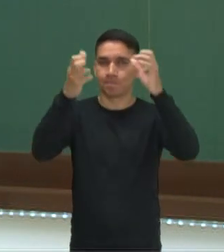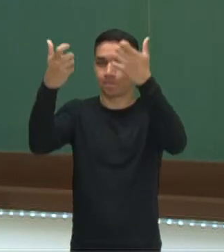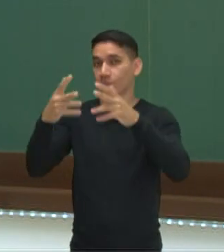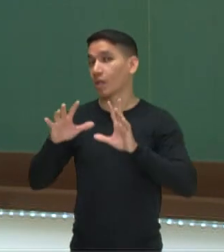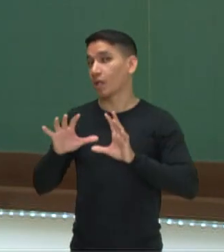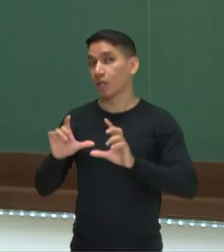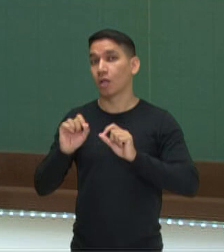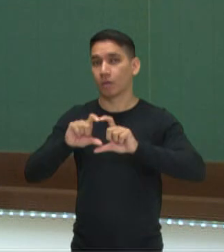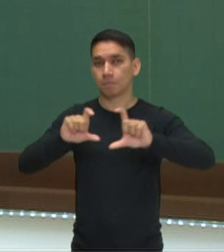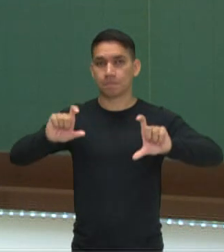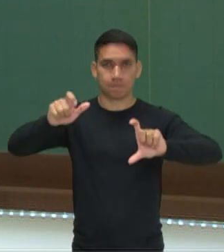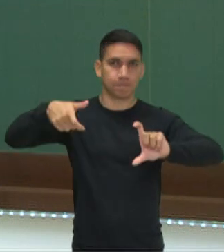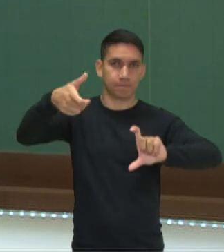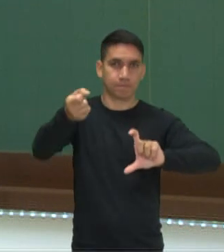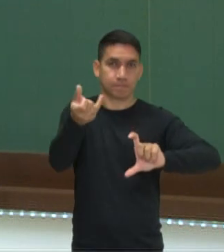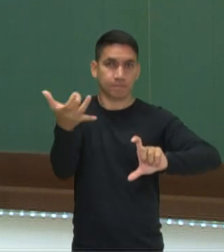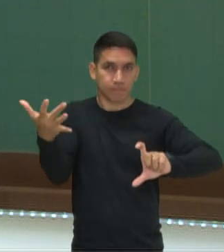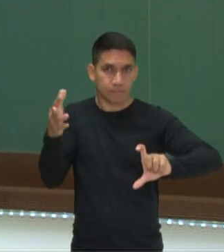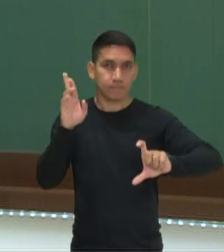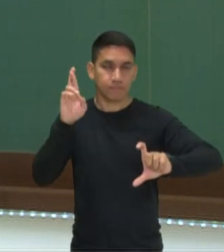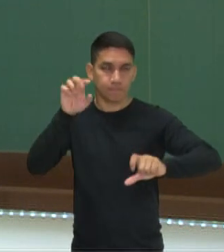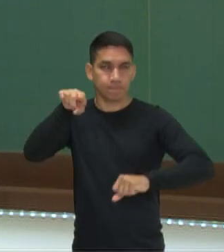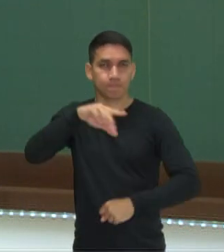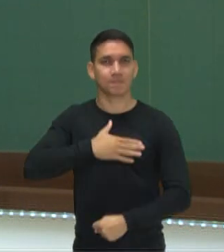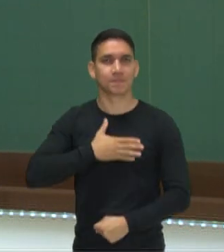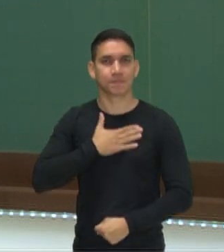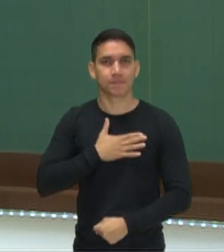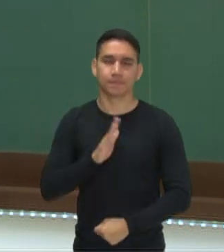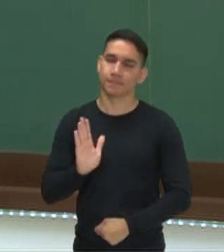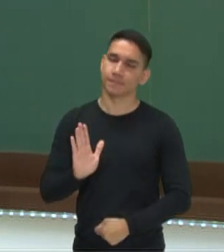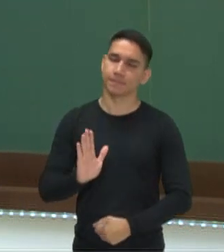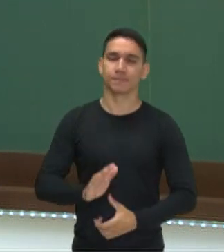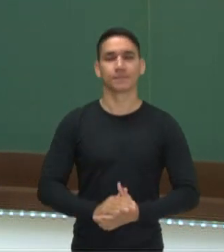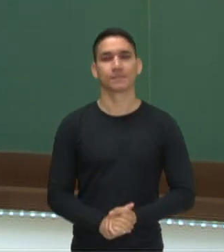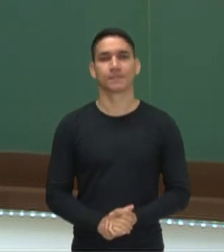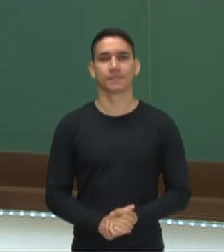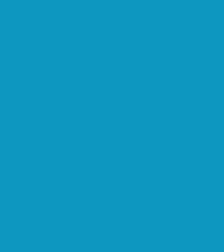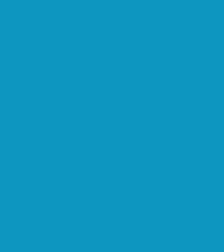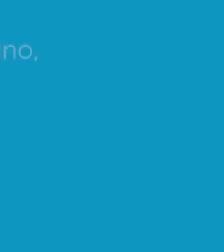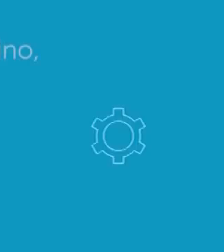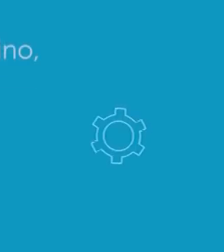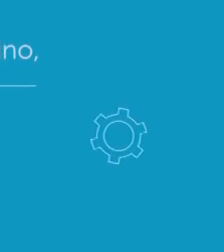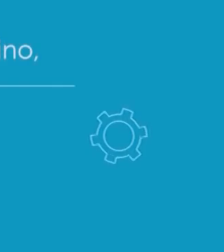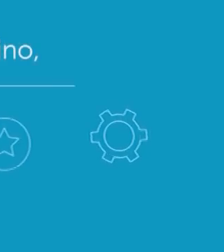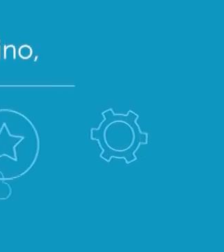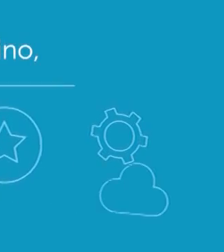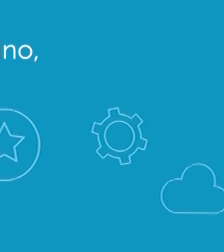um pouquinho sobre a função exponencial. Espero que vocês tenham gostado. Até breve!